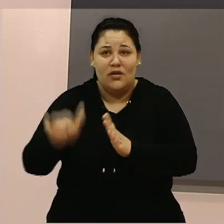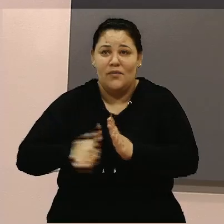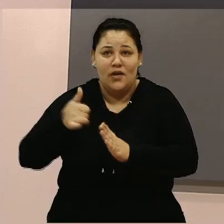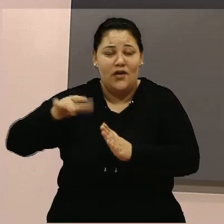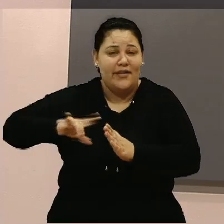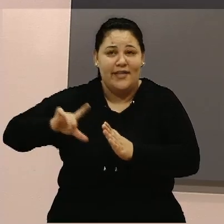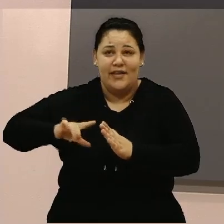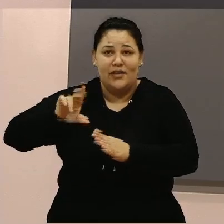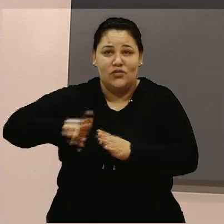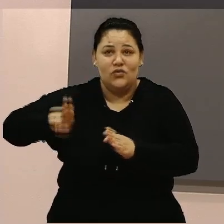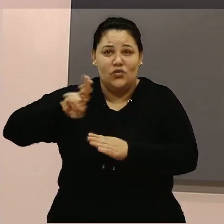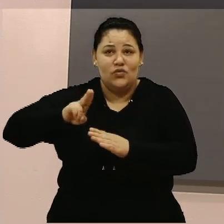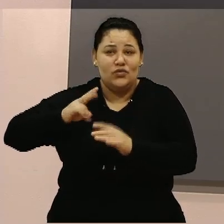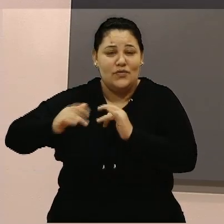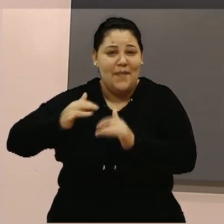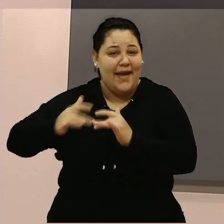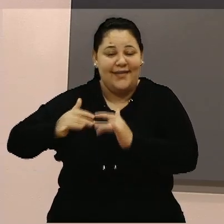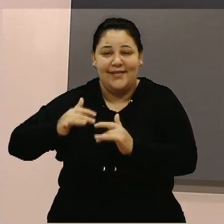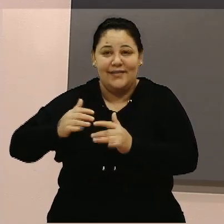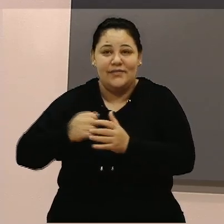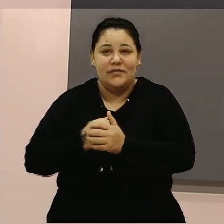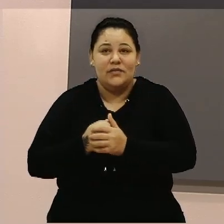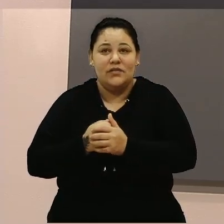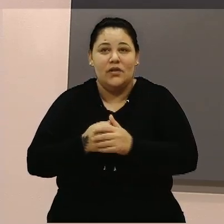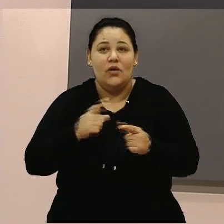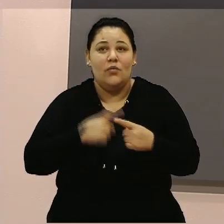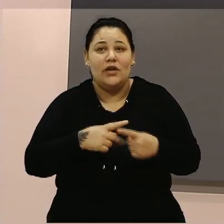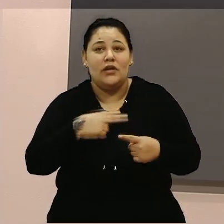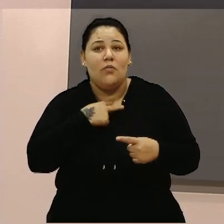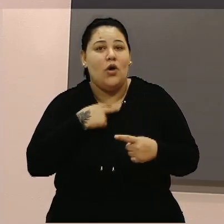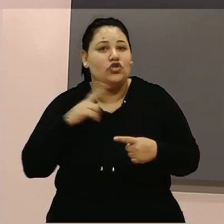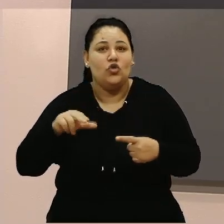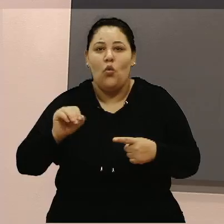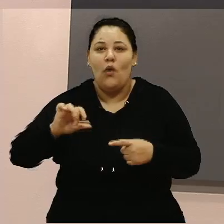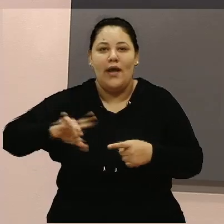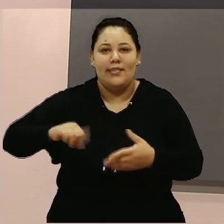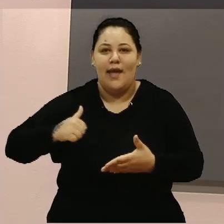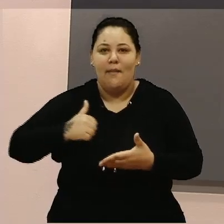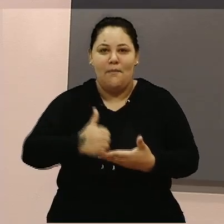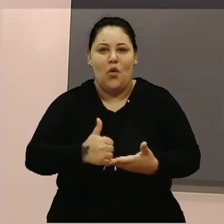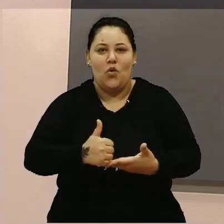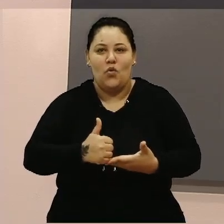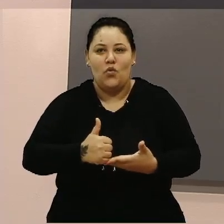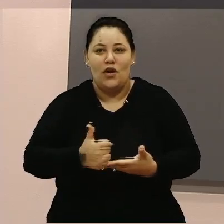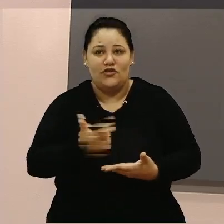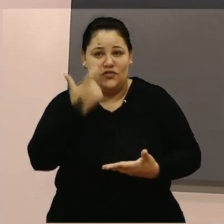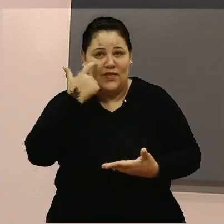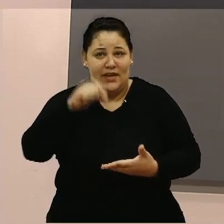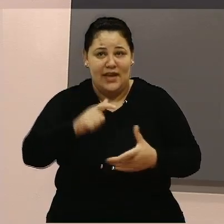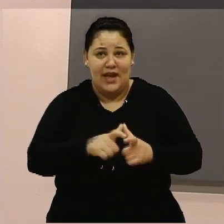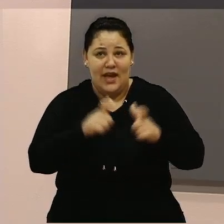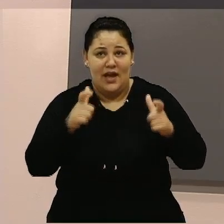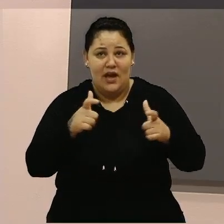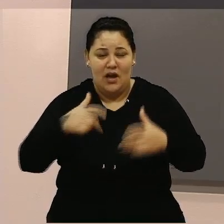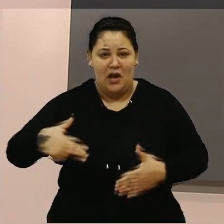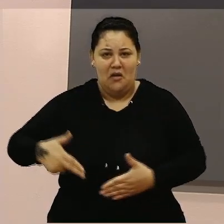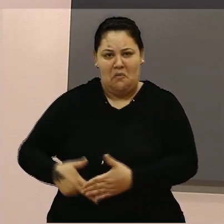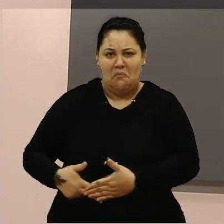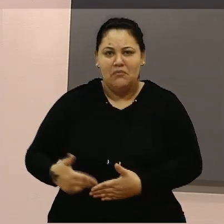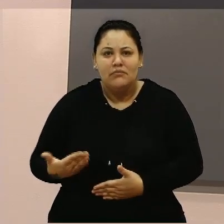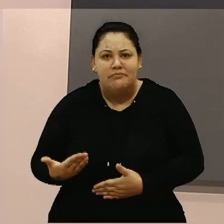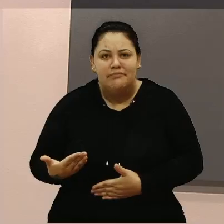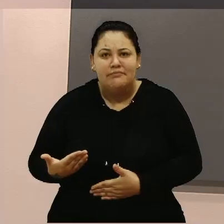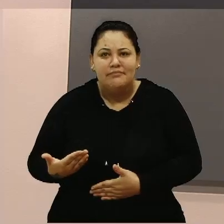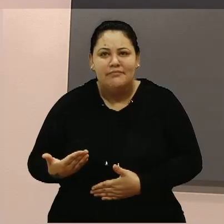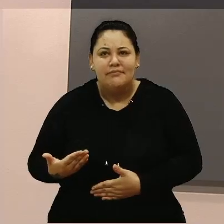máquina que nós temos aqui. Porque não pode nunca ter um apoio. 10 pessoas vêm aqui e vê que nós somos grandes, vê que nós estamos arrumados. Não, esses